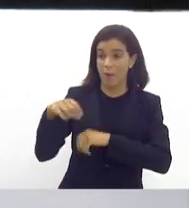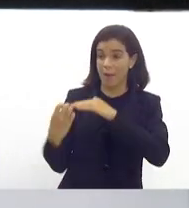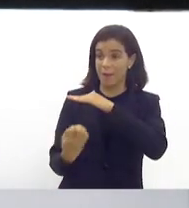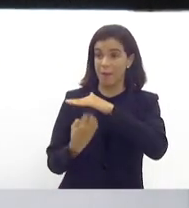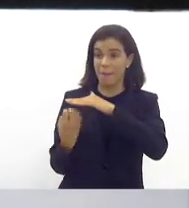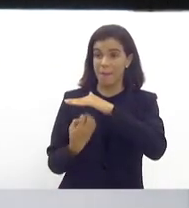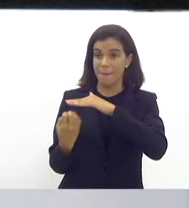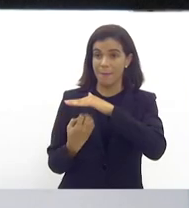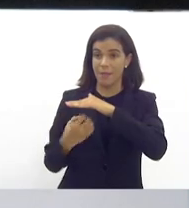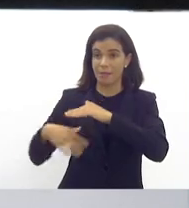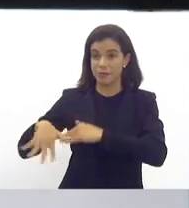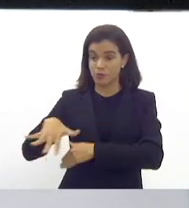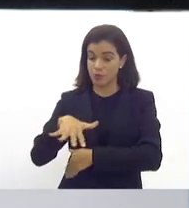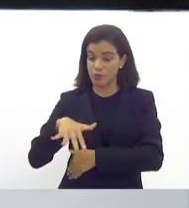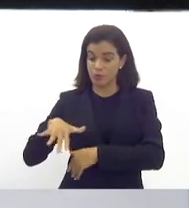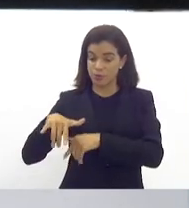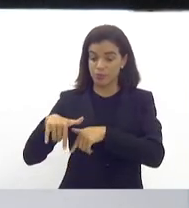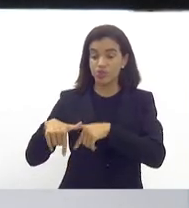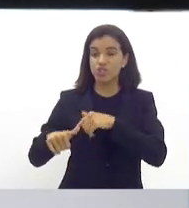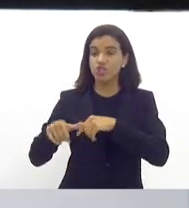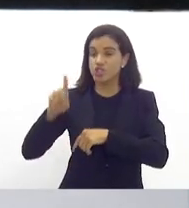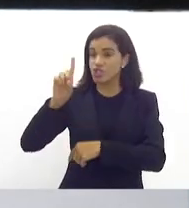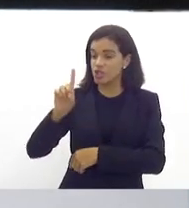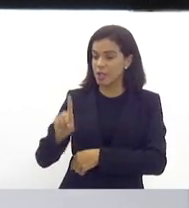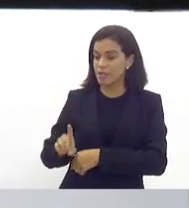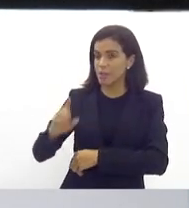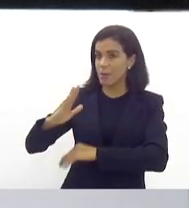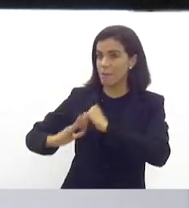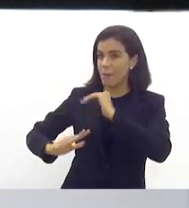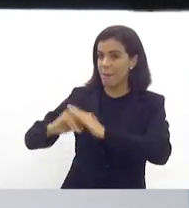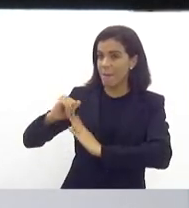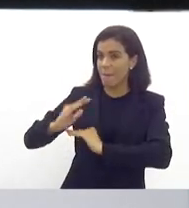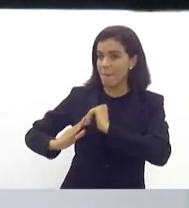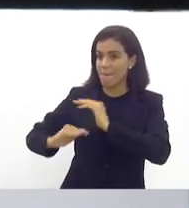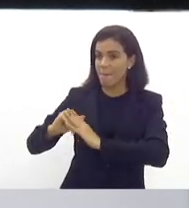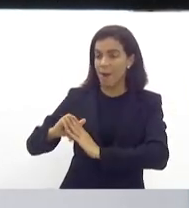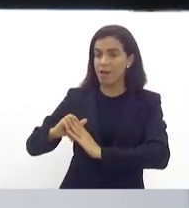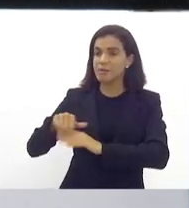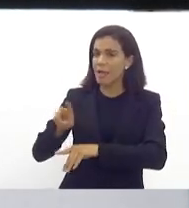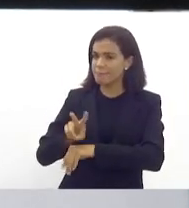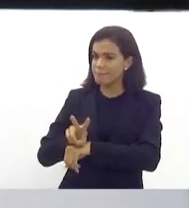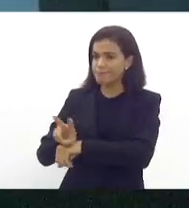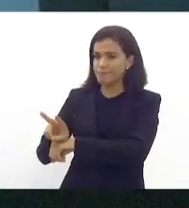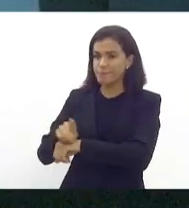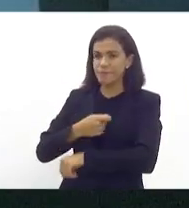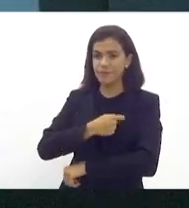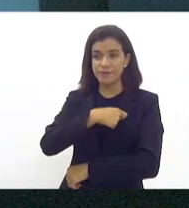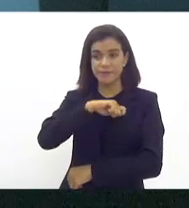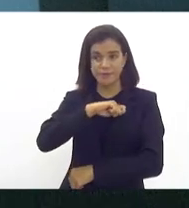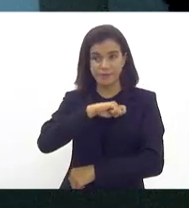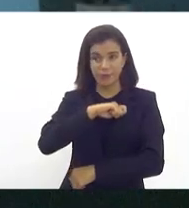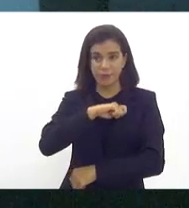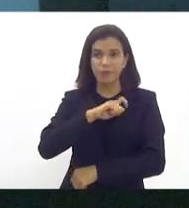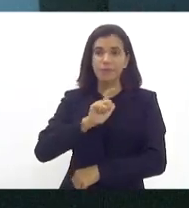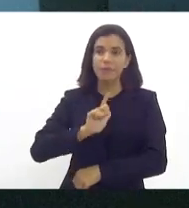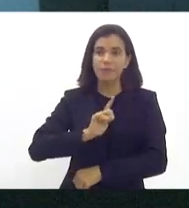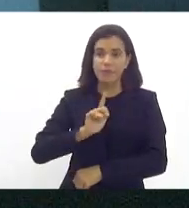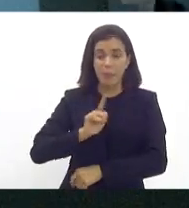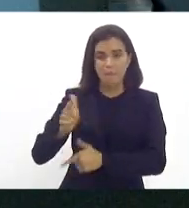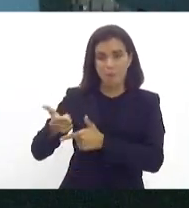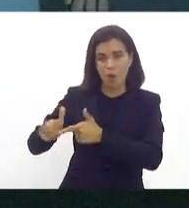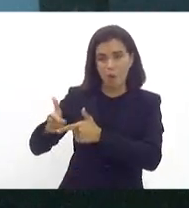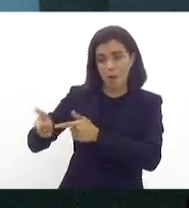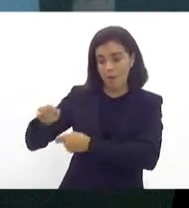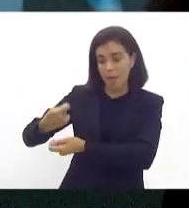regime de direção técnico assistencial em regime de direção fiscal nós temos então tanto ela tem tanto problemas